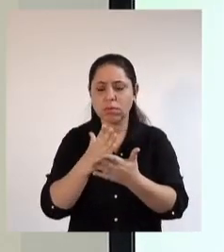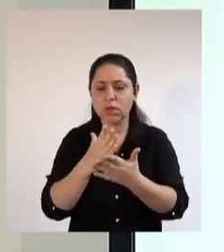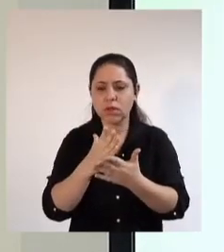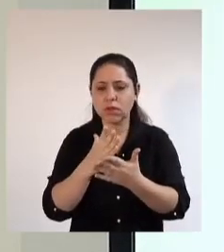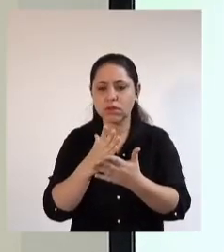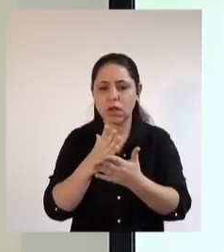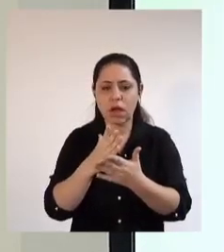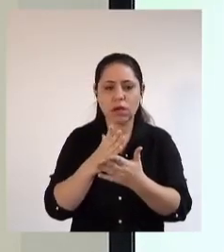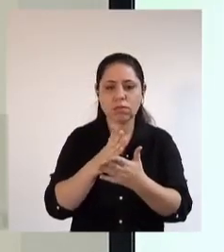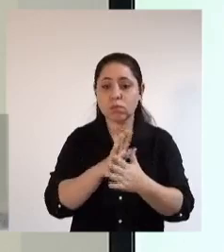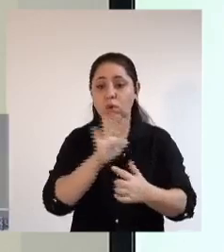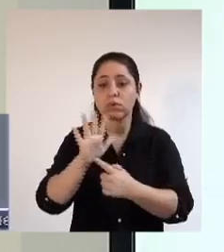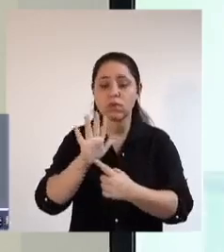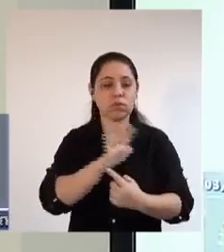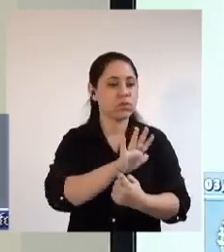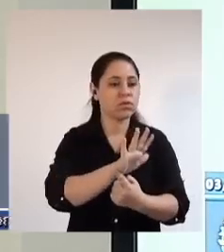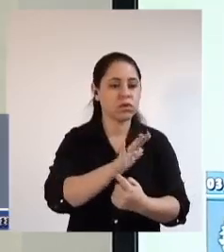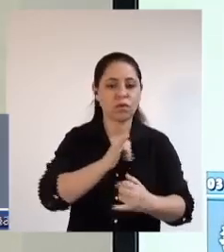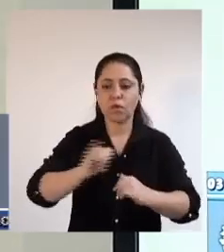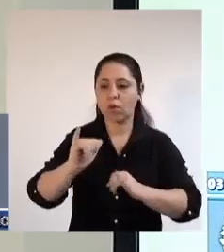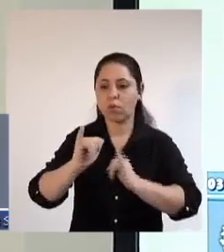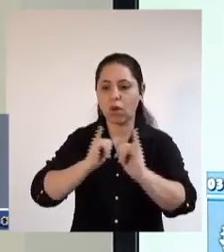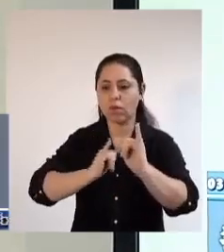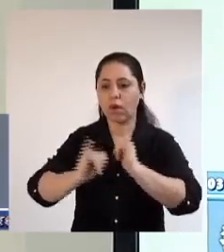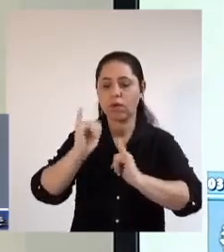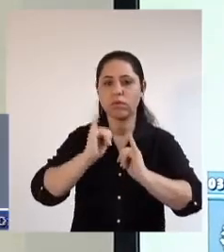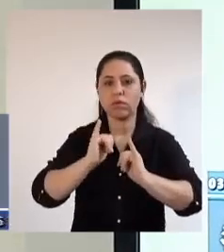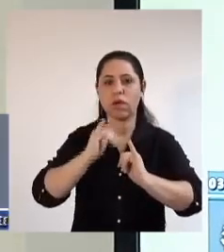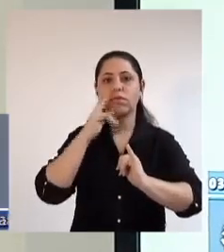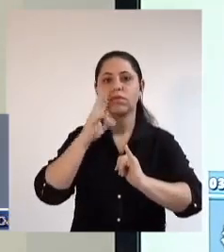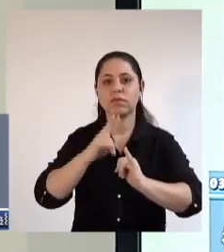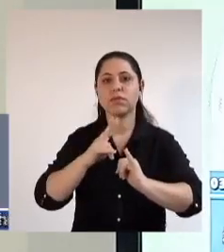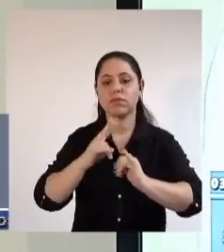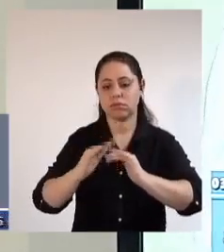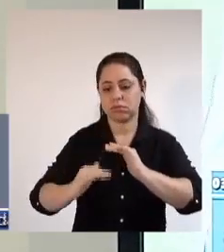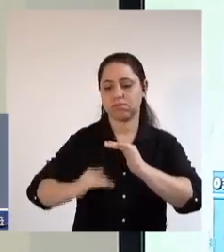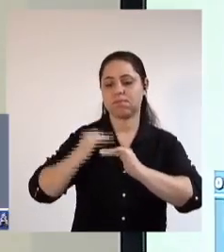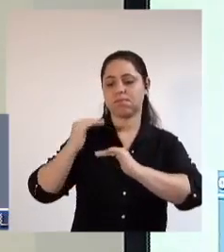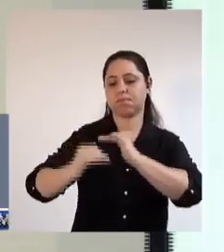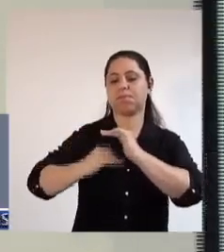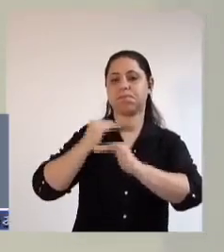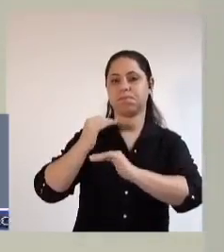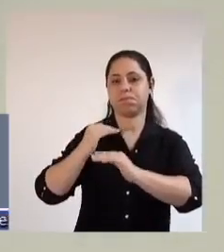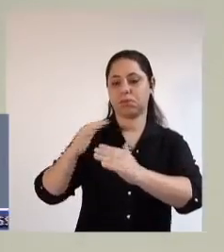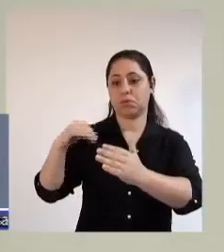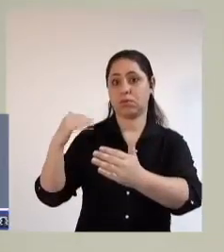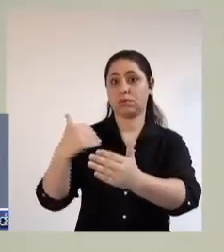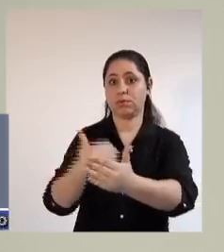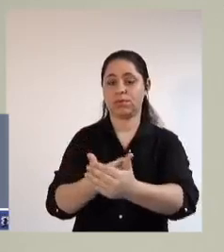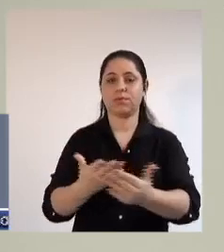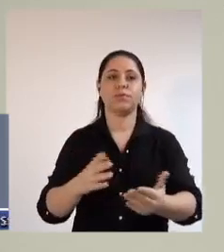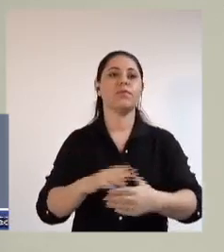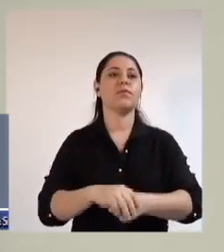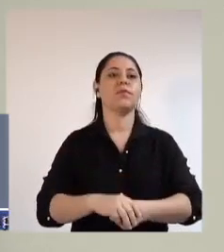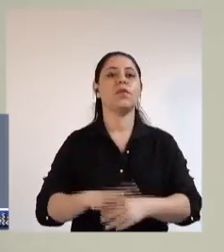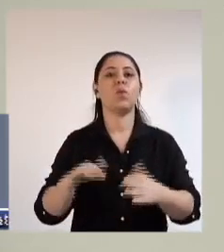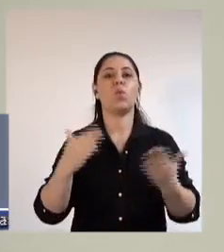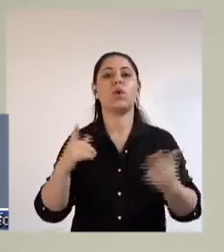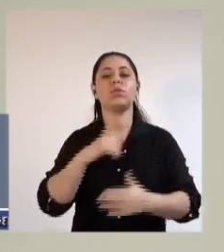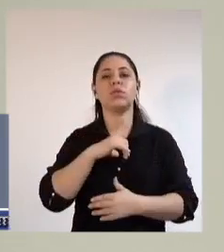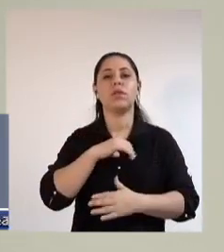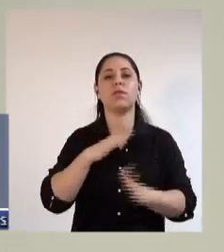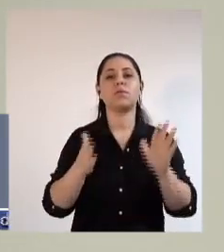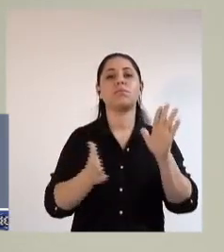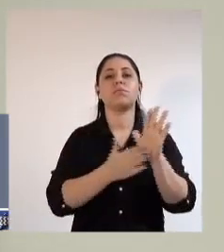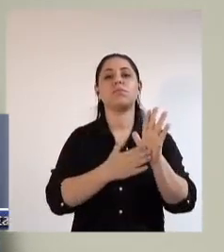as informações muito realmente o ocorreu quando foi feita a proposta